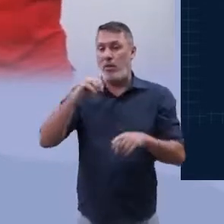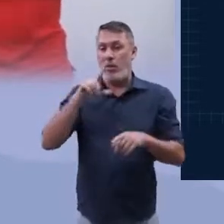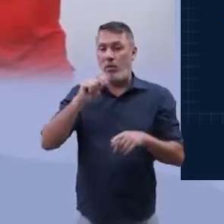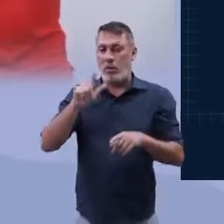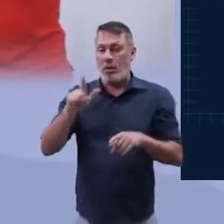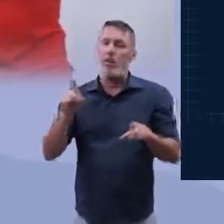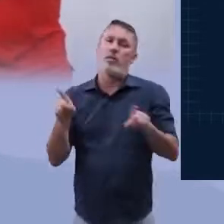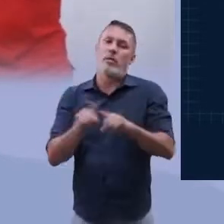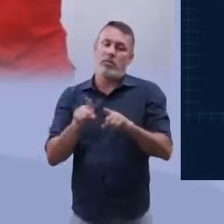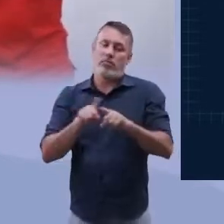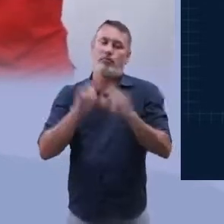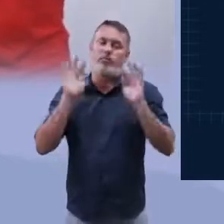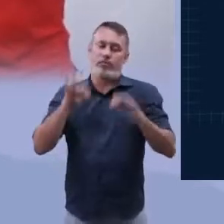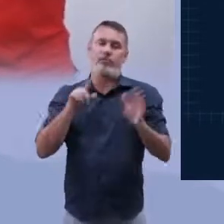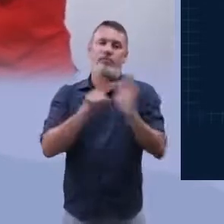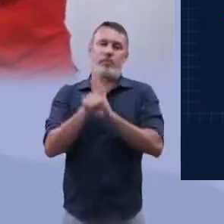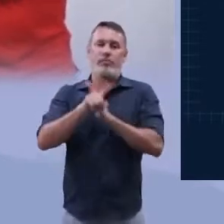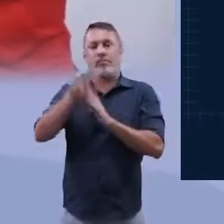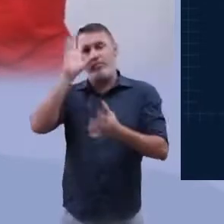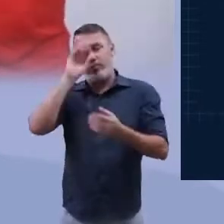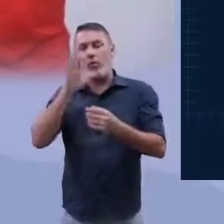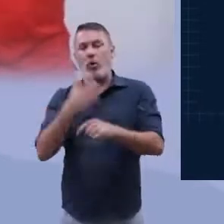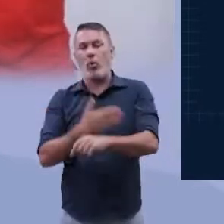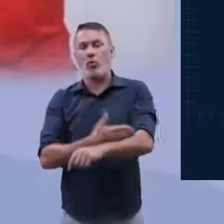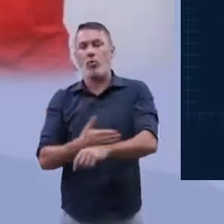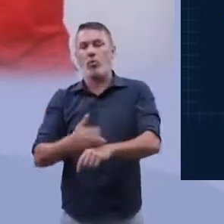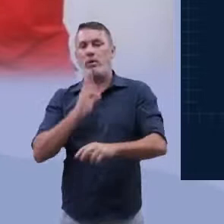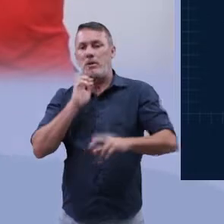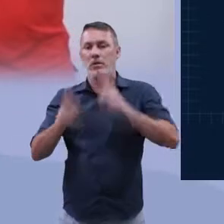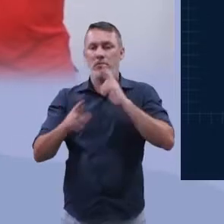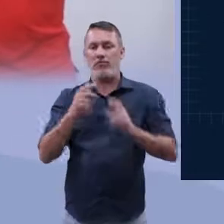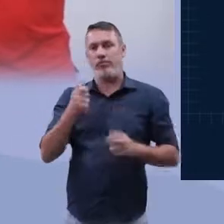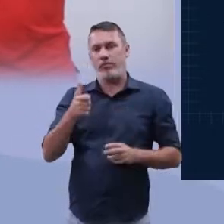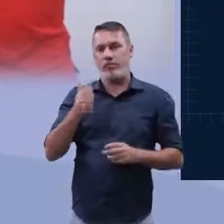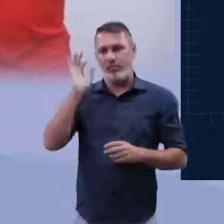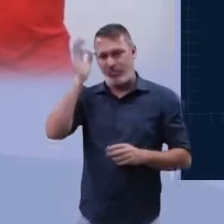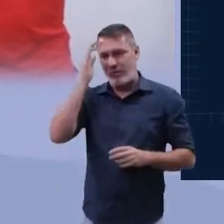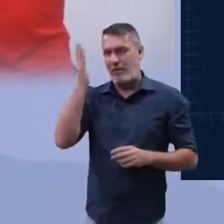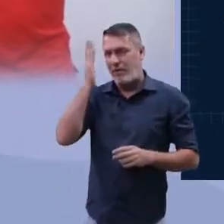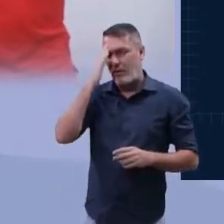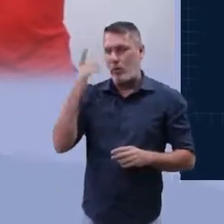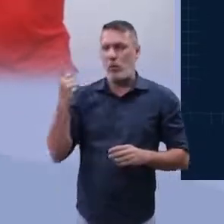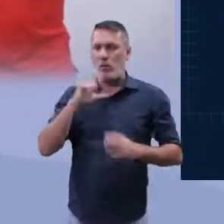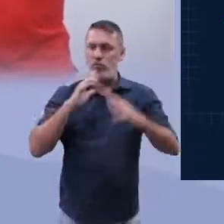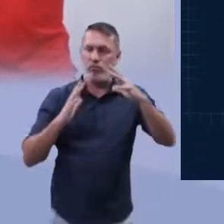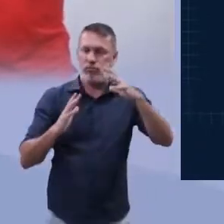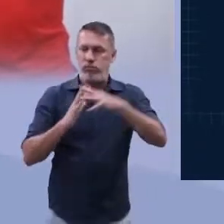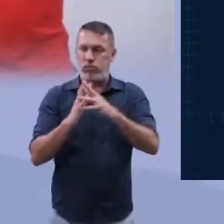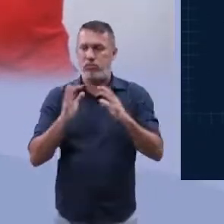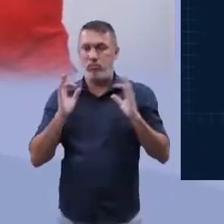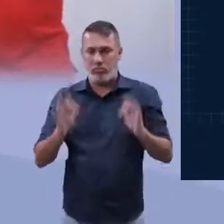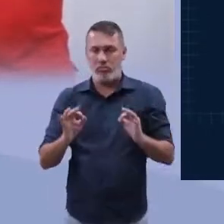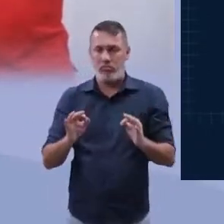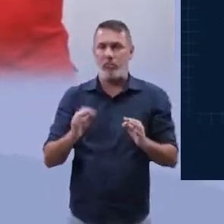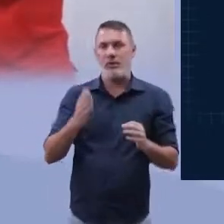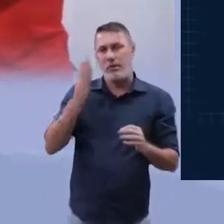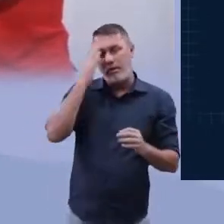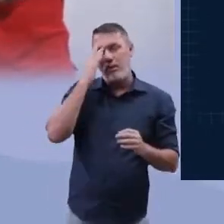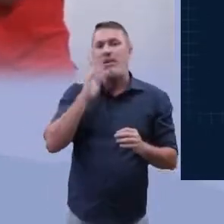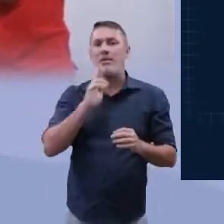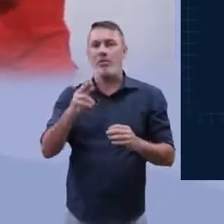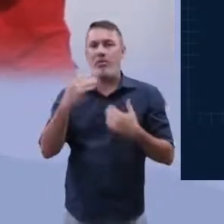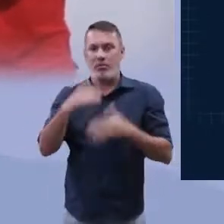vez, e, claro, questões Enem, para você ficar já apto e naquele estilo, né? Sharp,